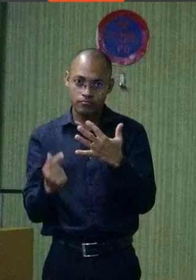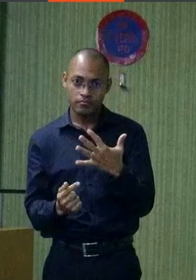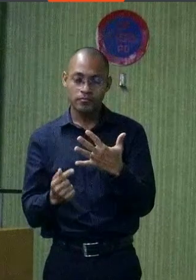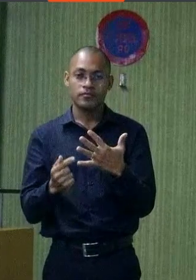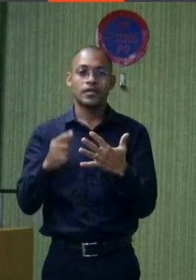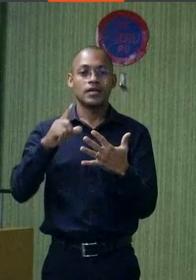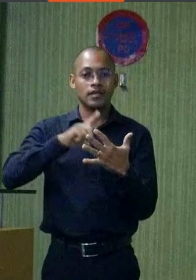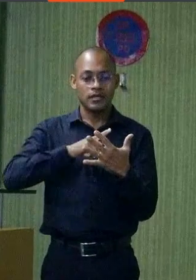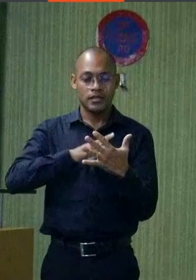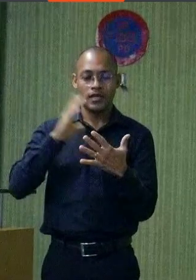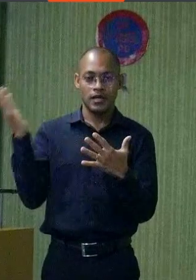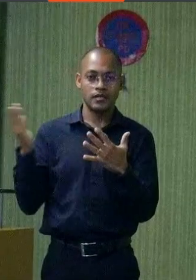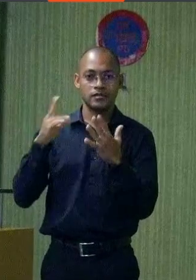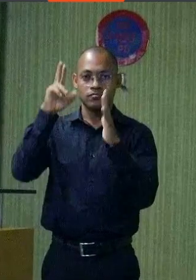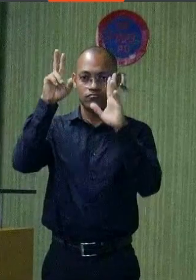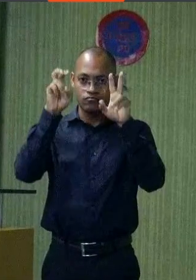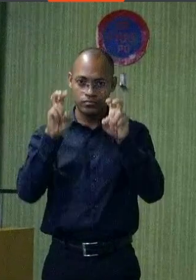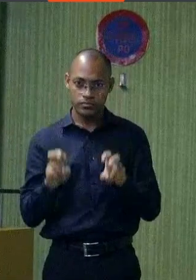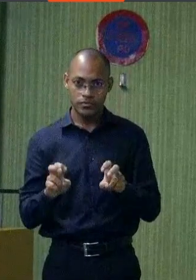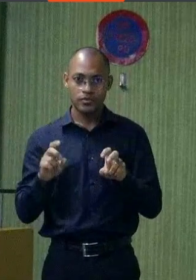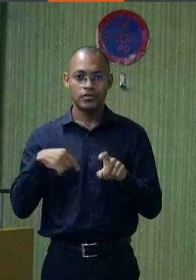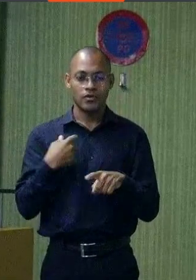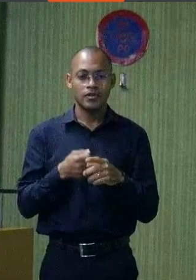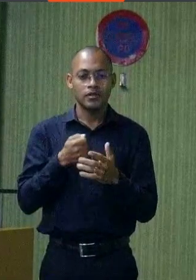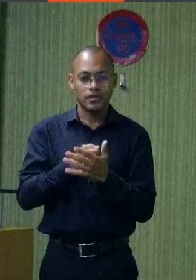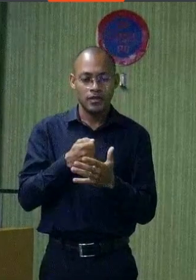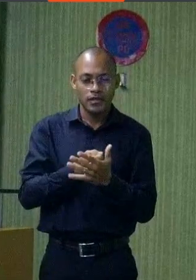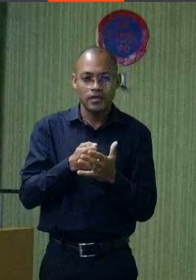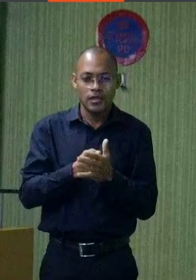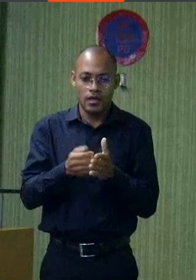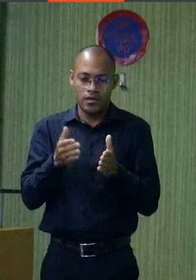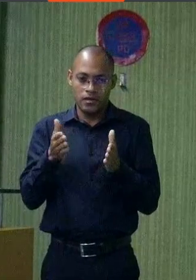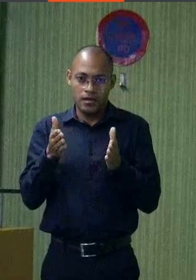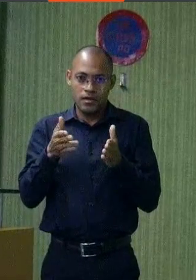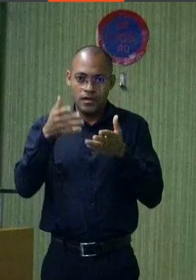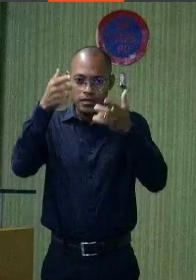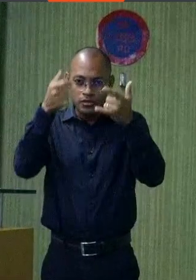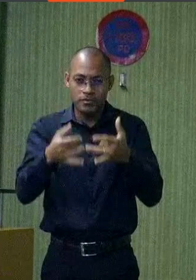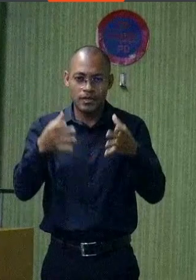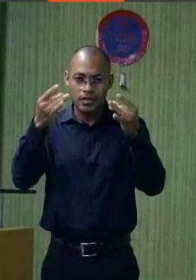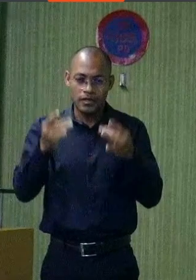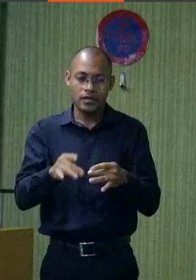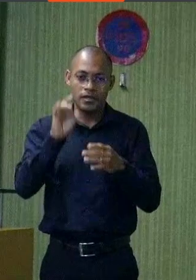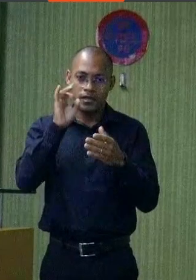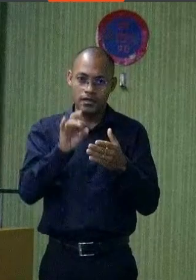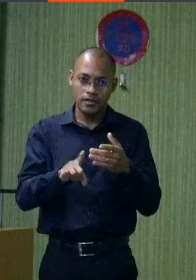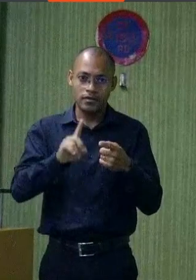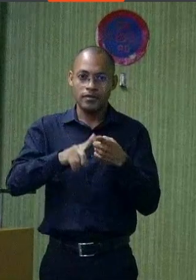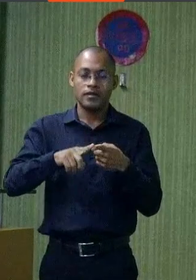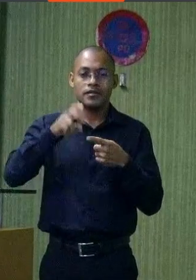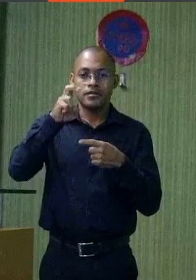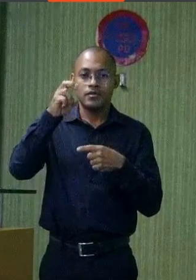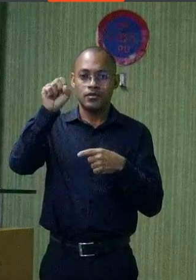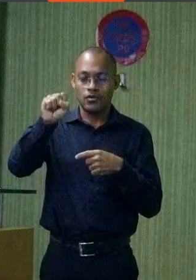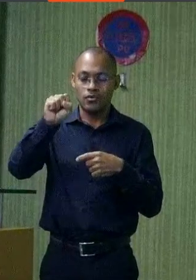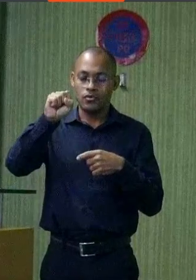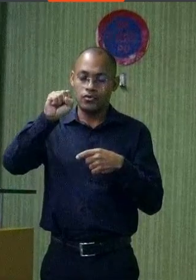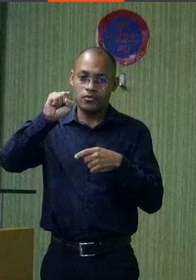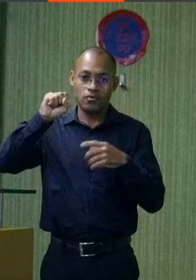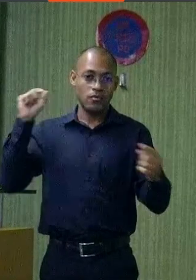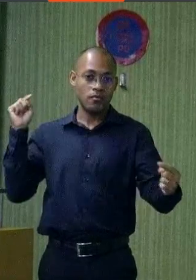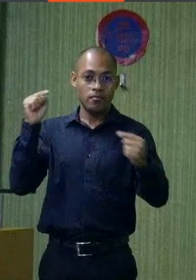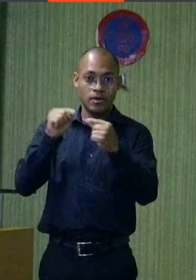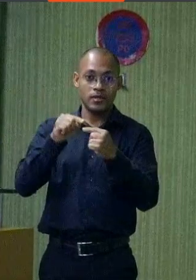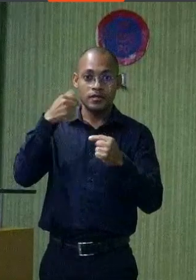temáticas nós vamos tentar passar um pouquinho por cada um deles rapidamente 58 m e 253